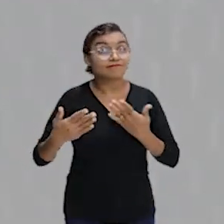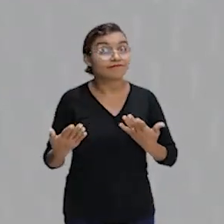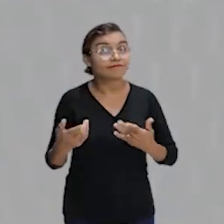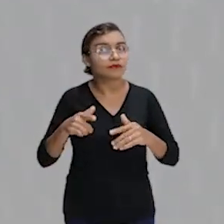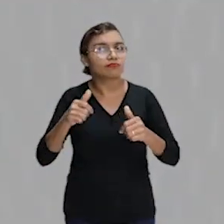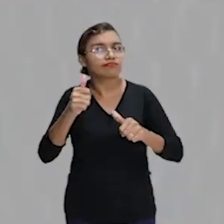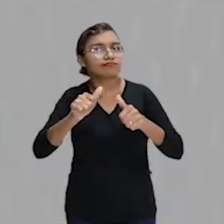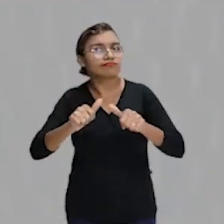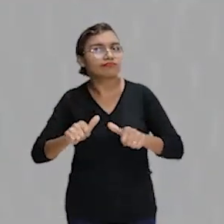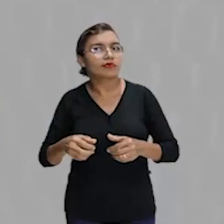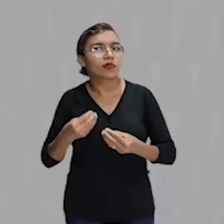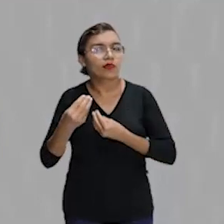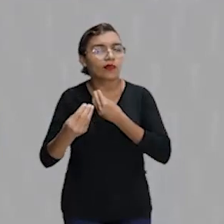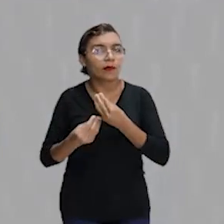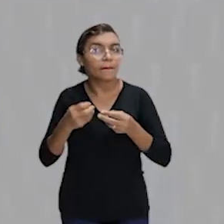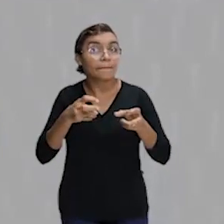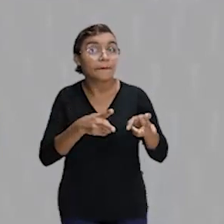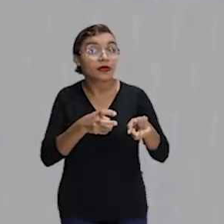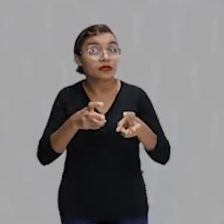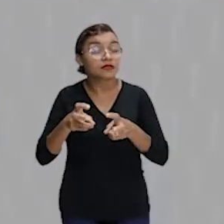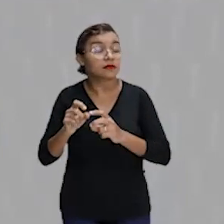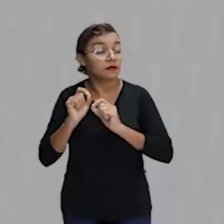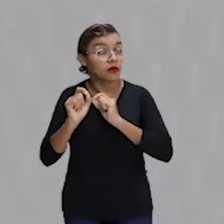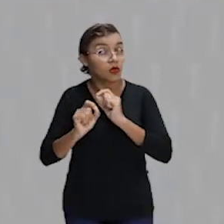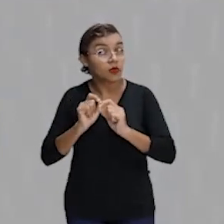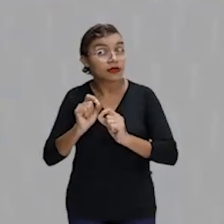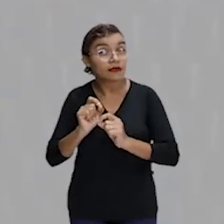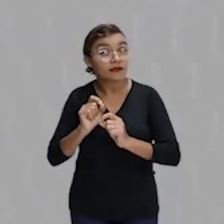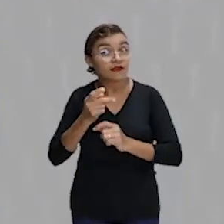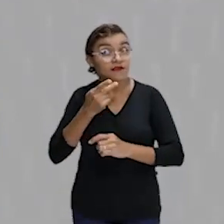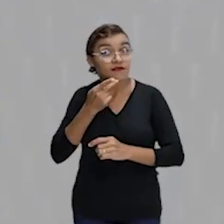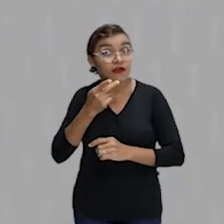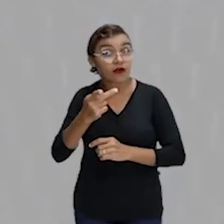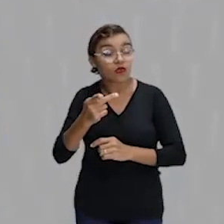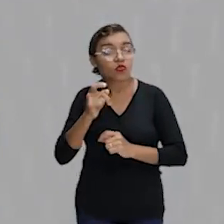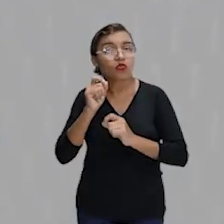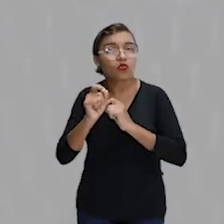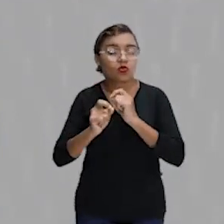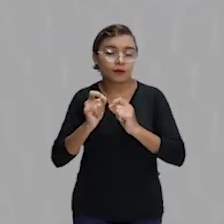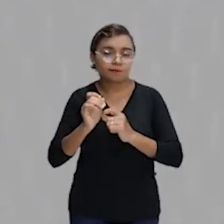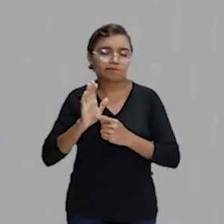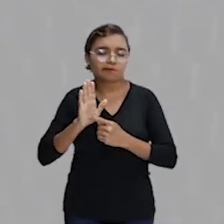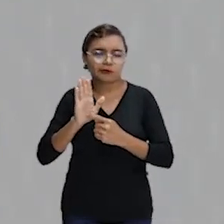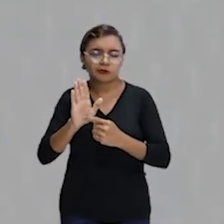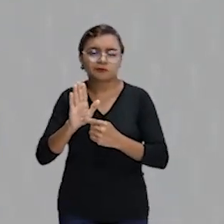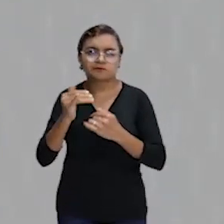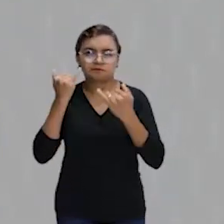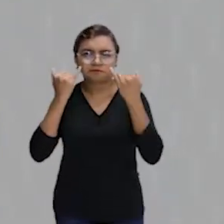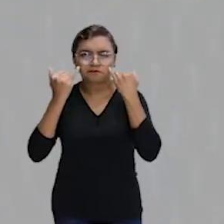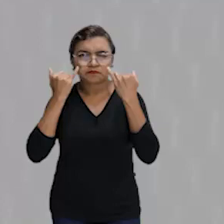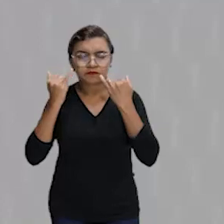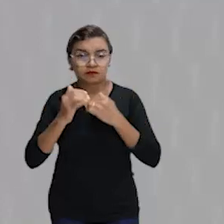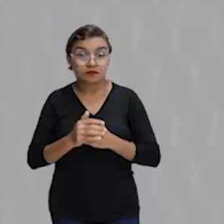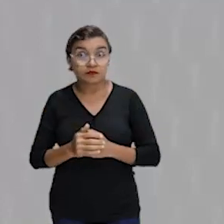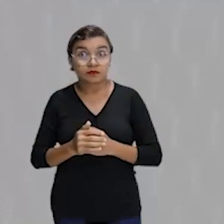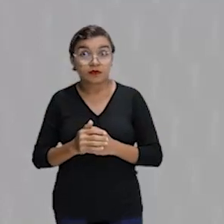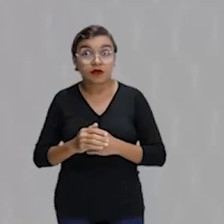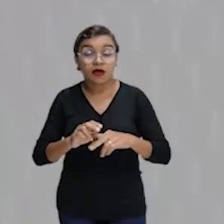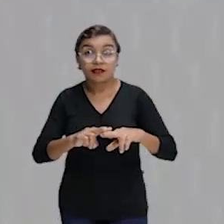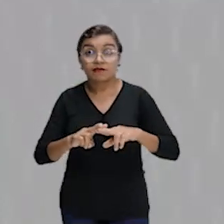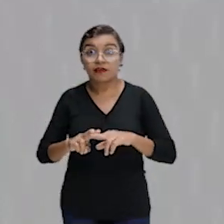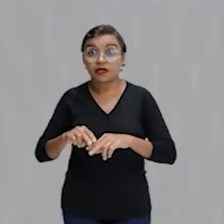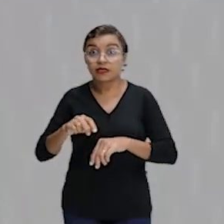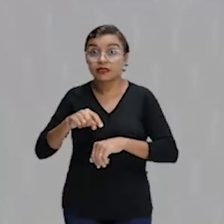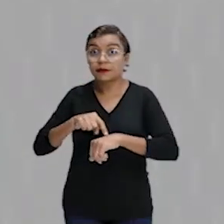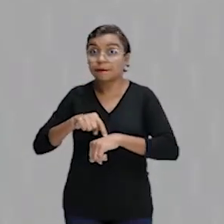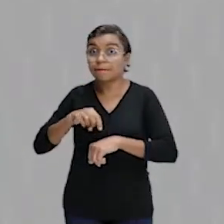analisar, tá? Perceba que ele disse, ele deu aí para nós a informação em minuto, o